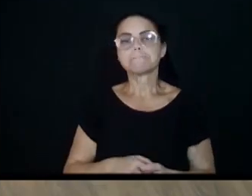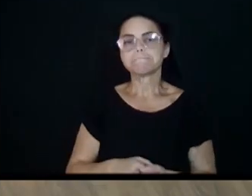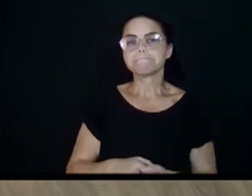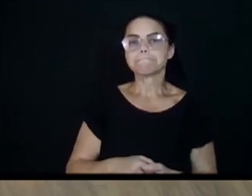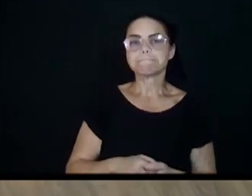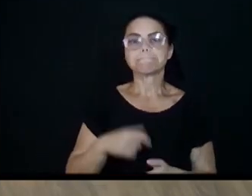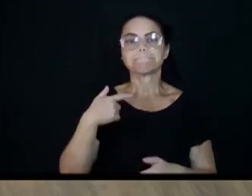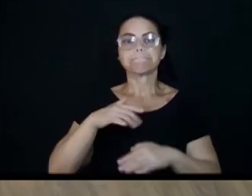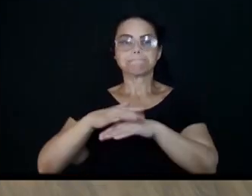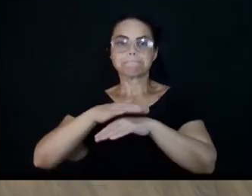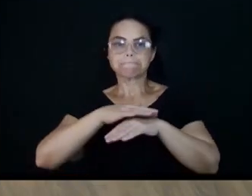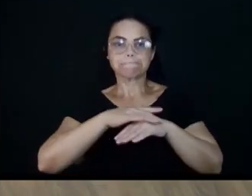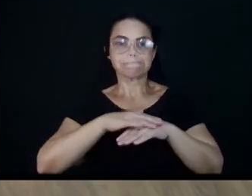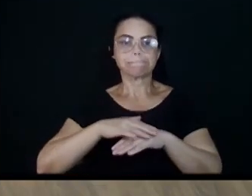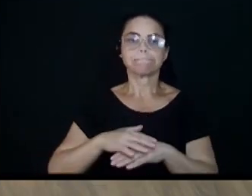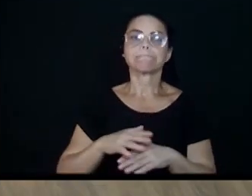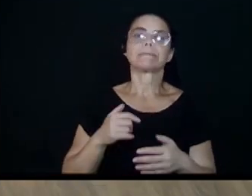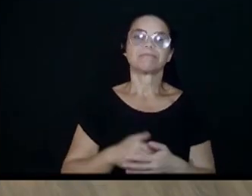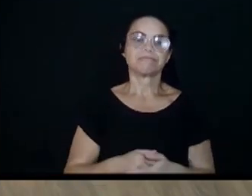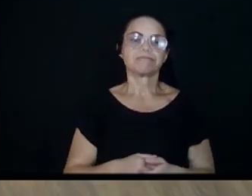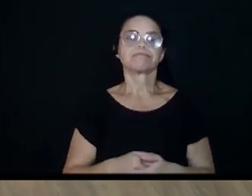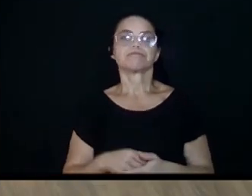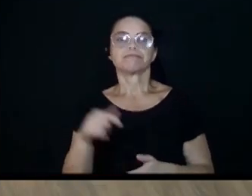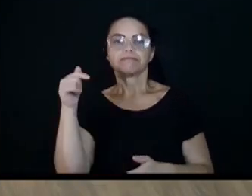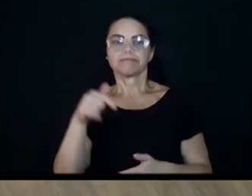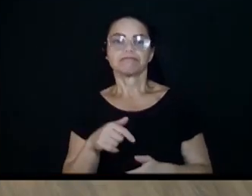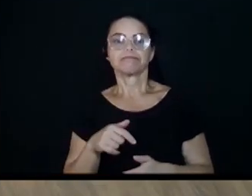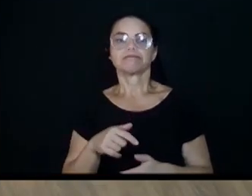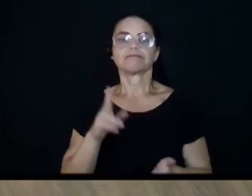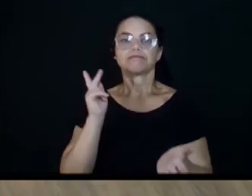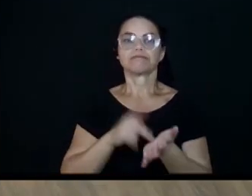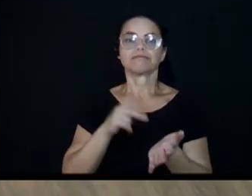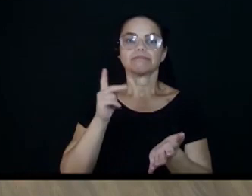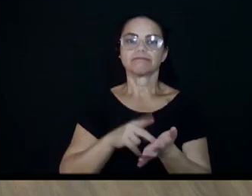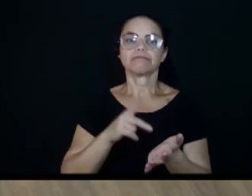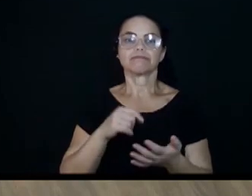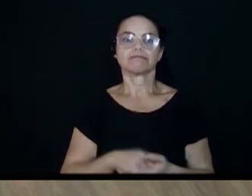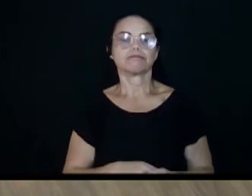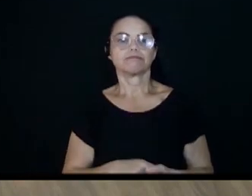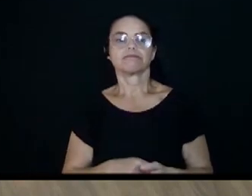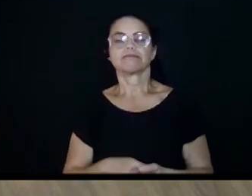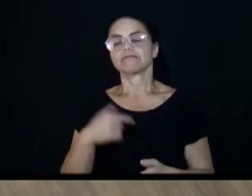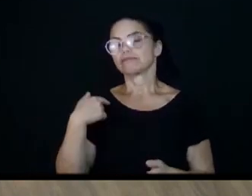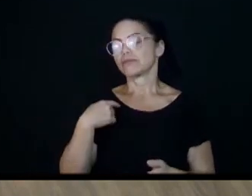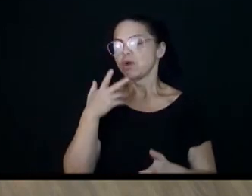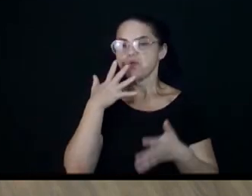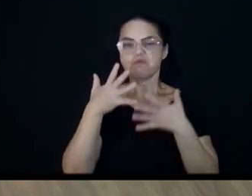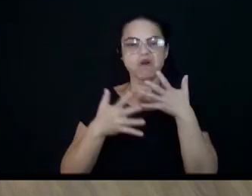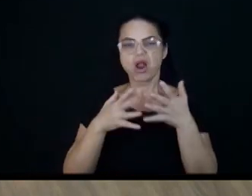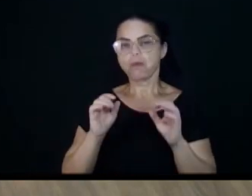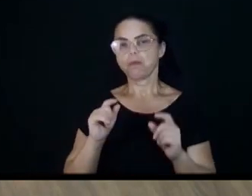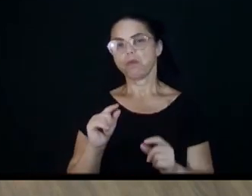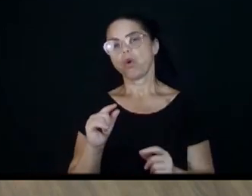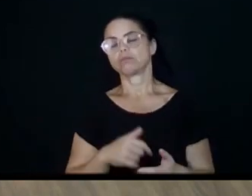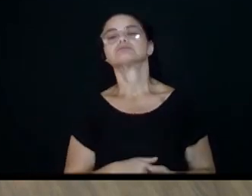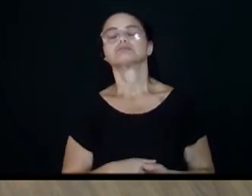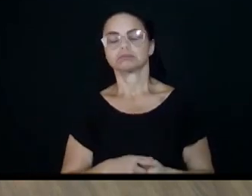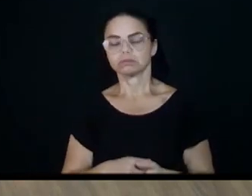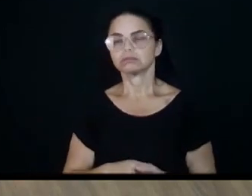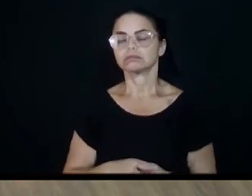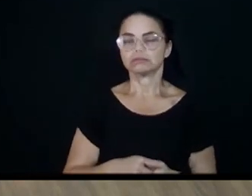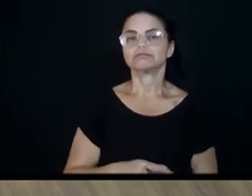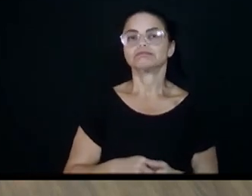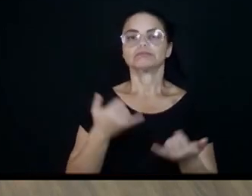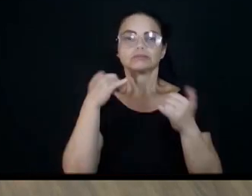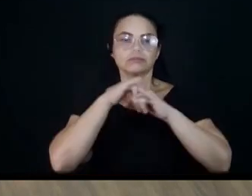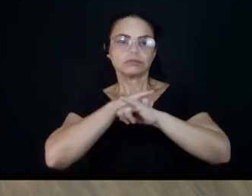ao mesmo tempo, elas estão aí, são reais, mas são pouco faladas. Então, essa a mensagem, né? Queria que o